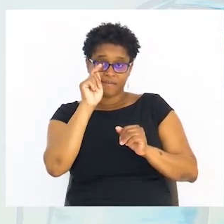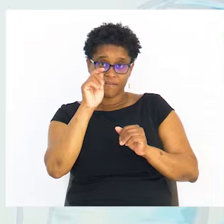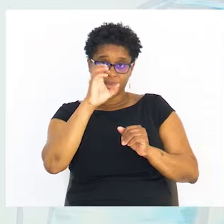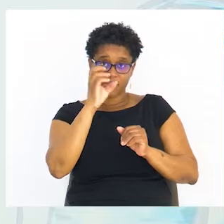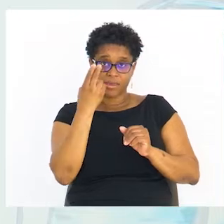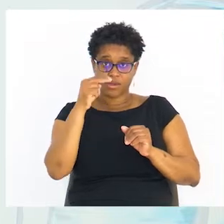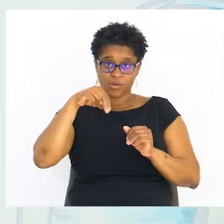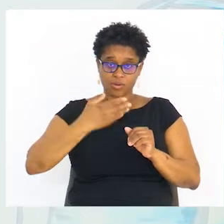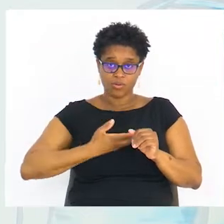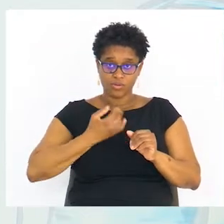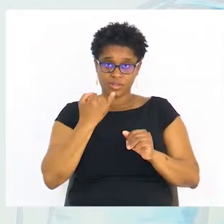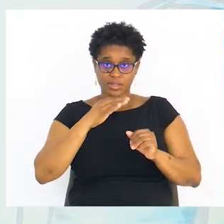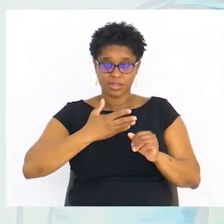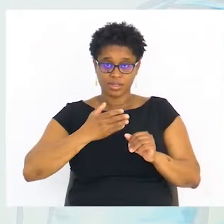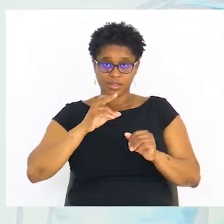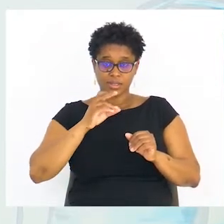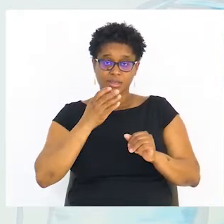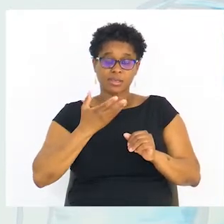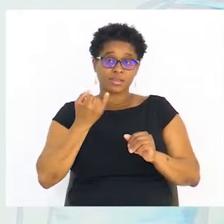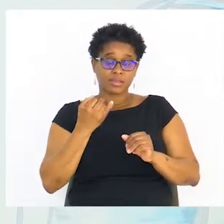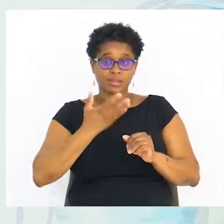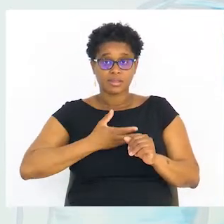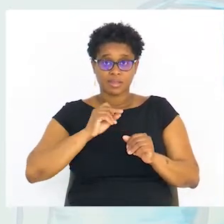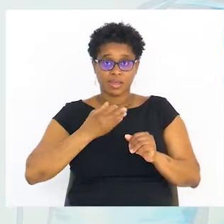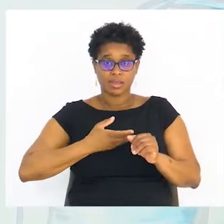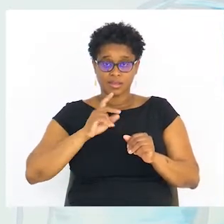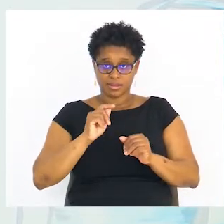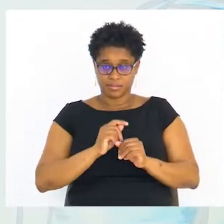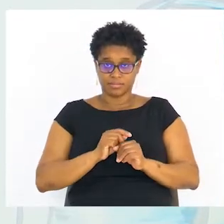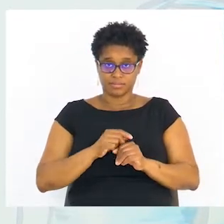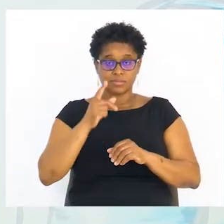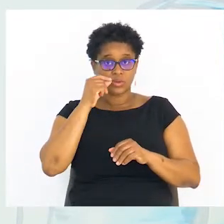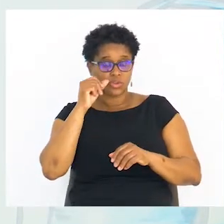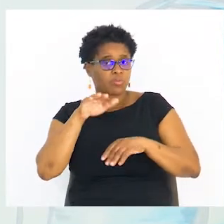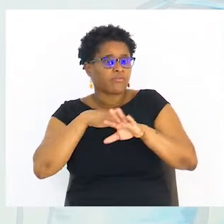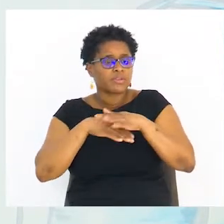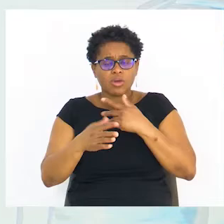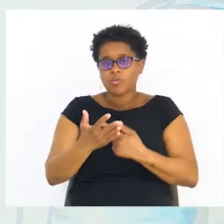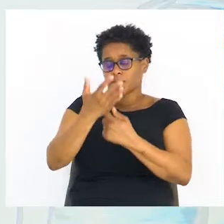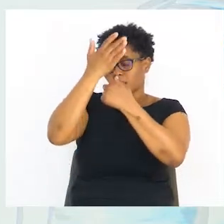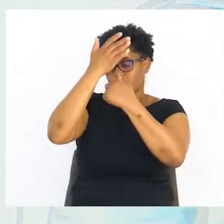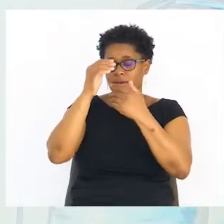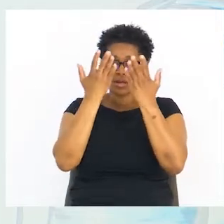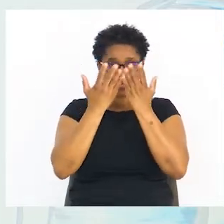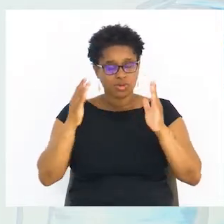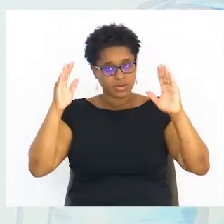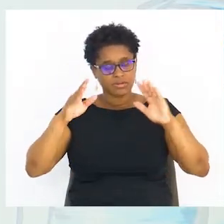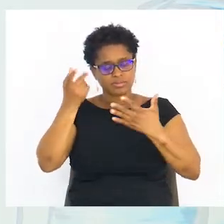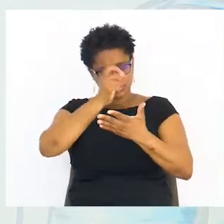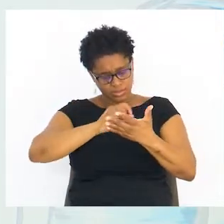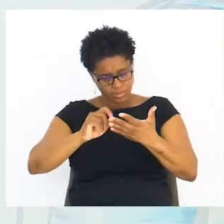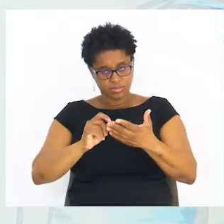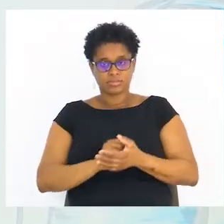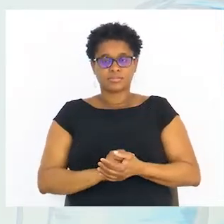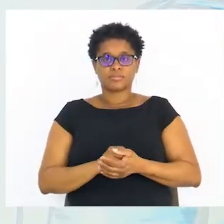respeito que os homens têm pela natureza, tanto fizeram homenagem à natureza